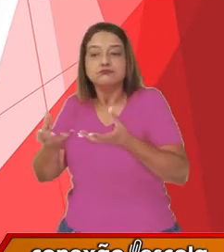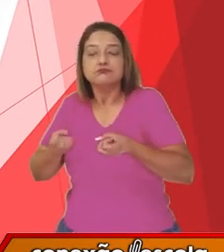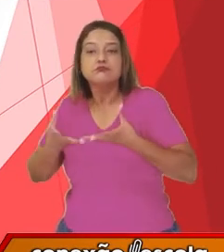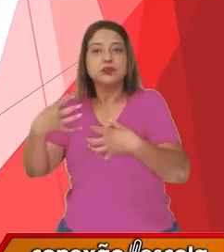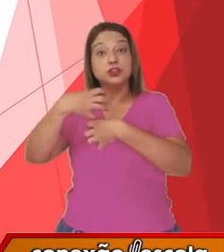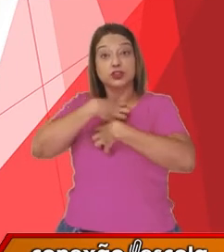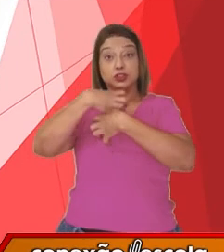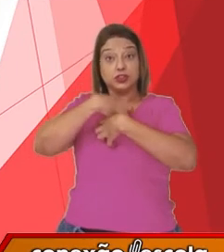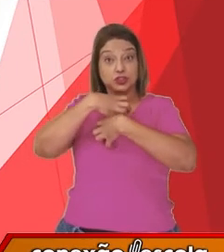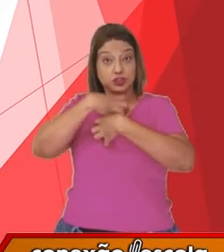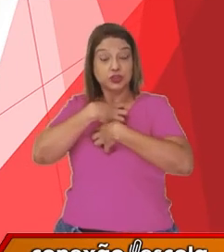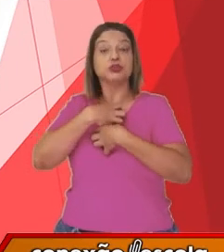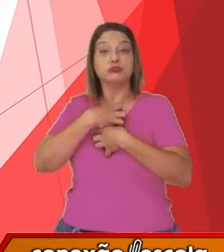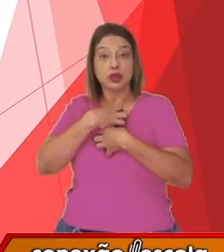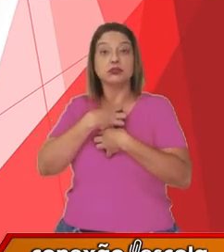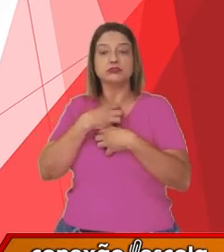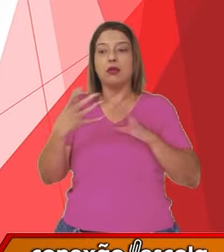ao campo das emoções.